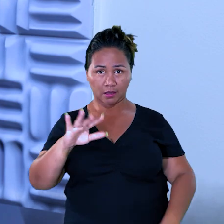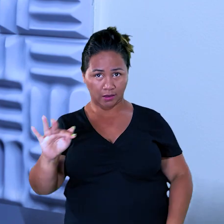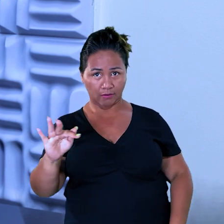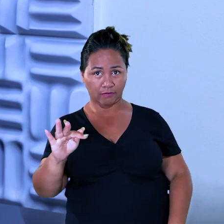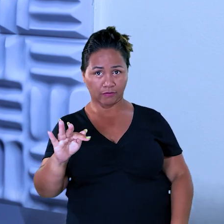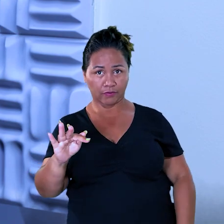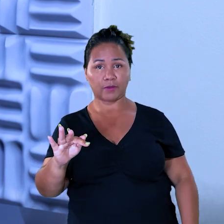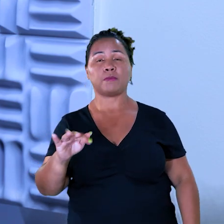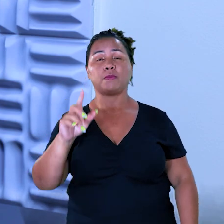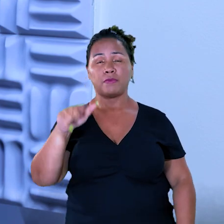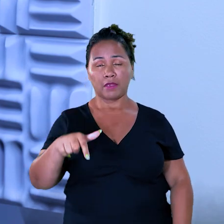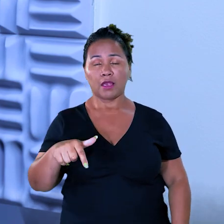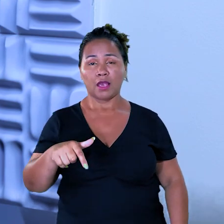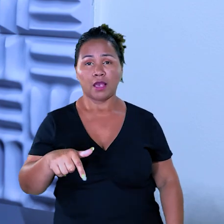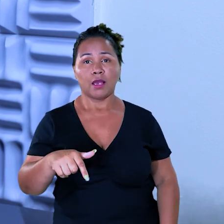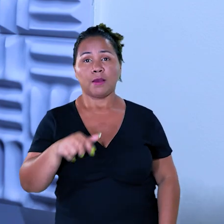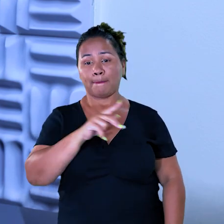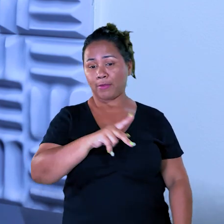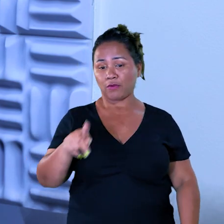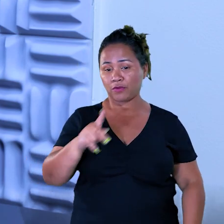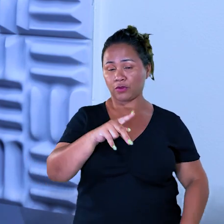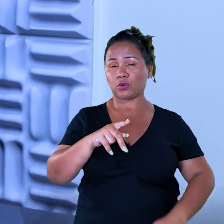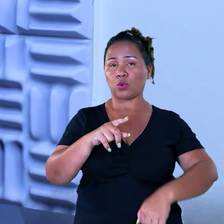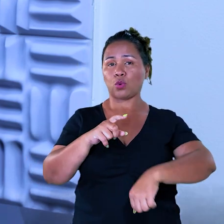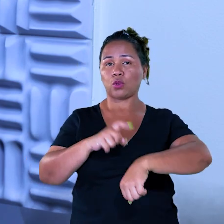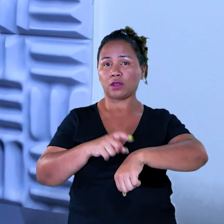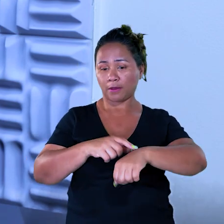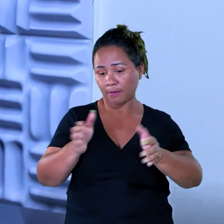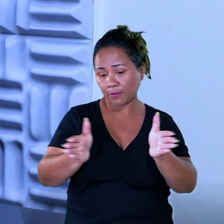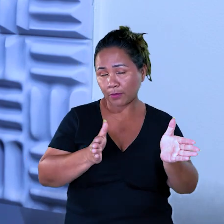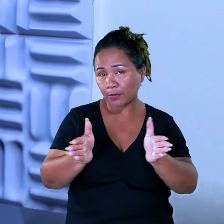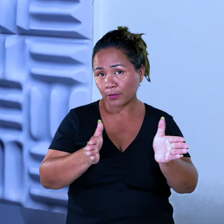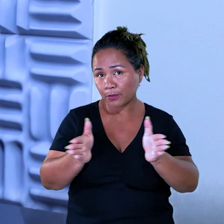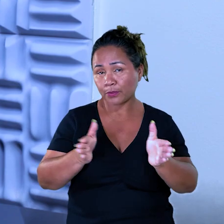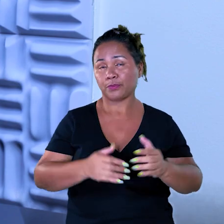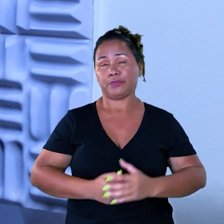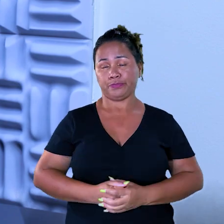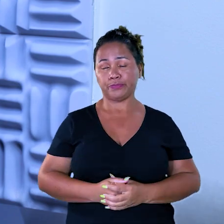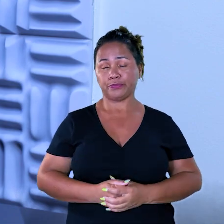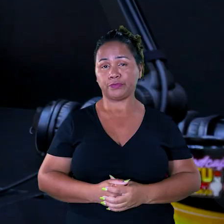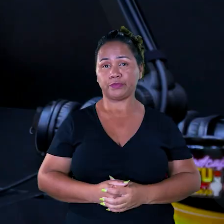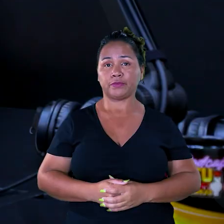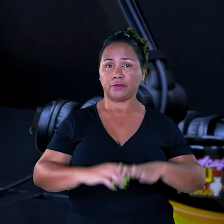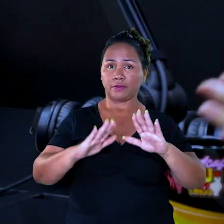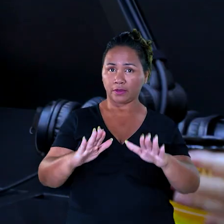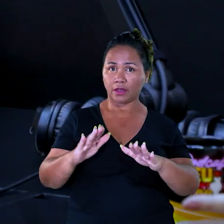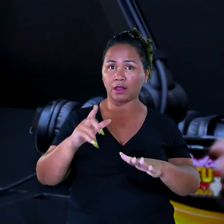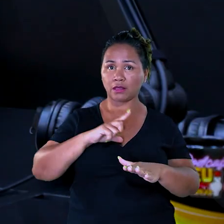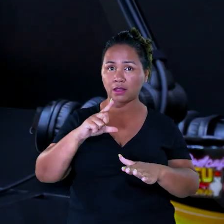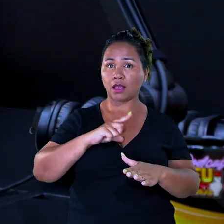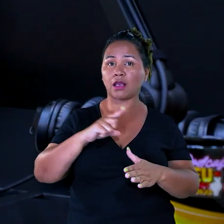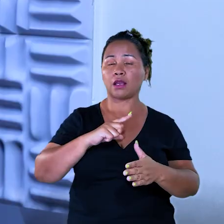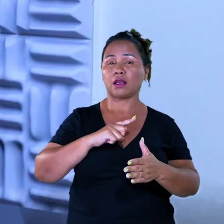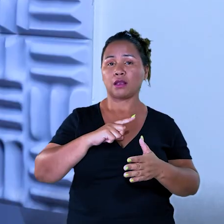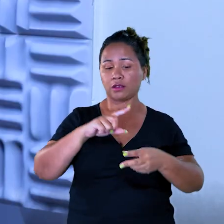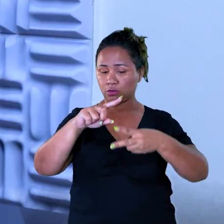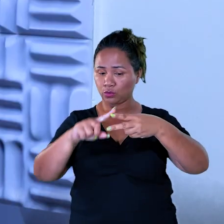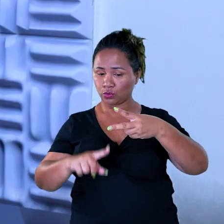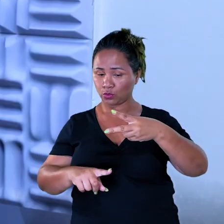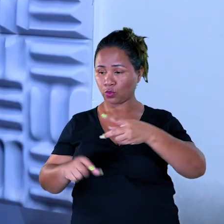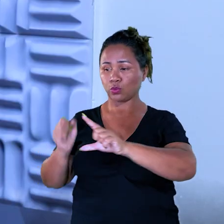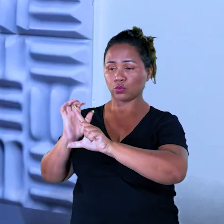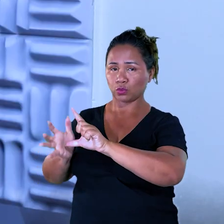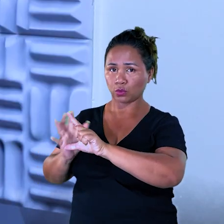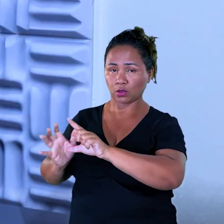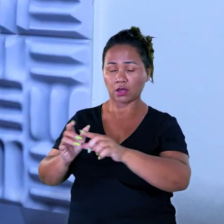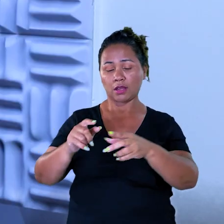cidade, aqui é professor temporário. E aí a gente trabalha ou como intérprete dentro de sala de aula, que a gente chama intérprete educacional, ou no caso